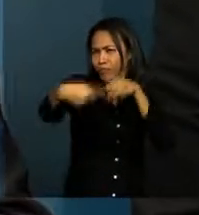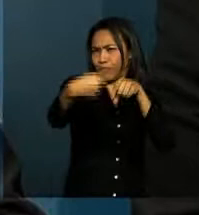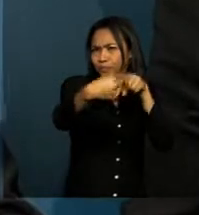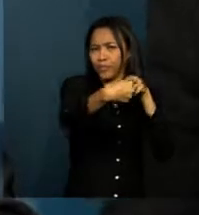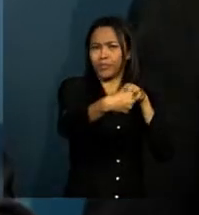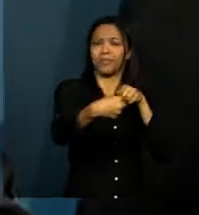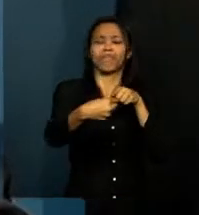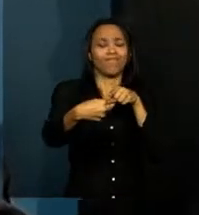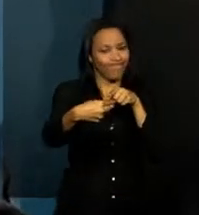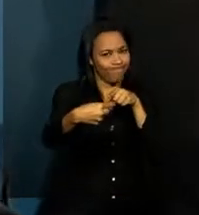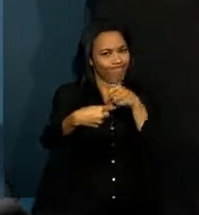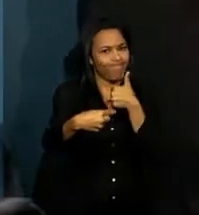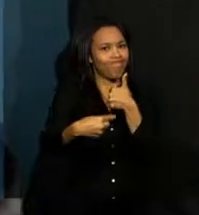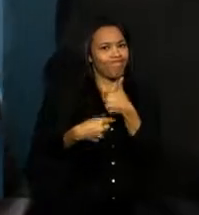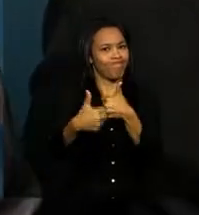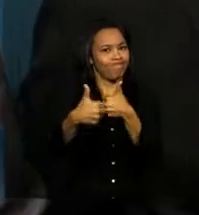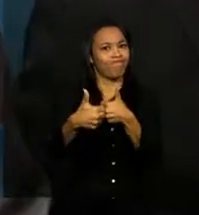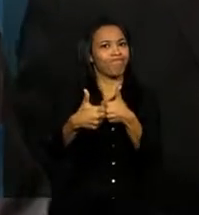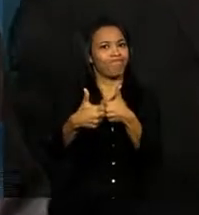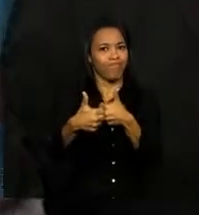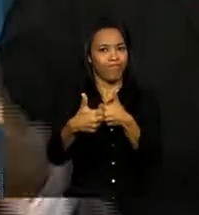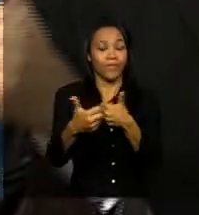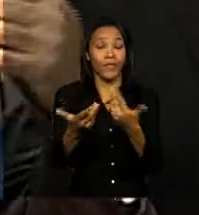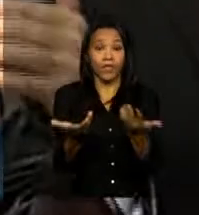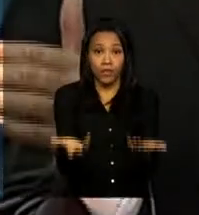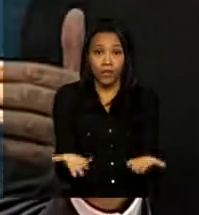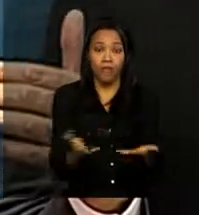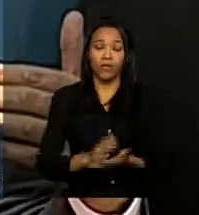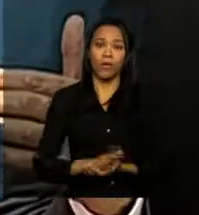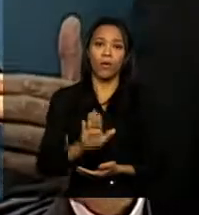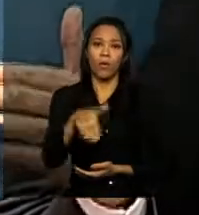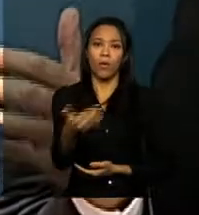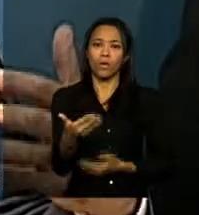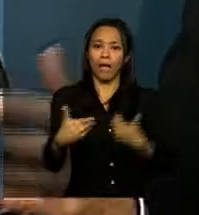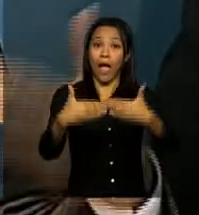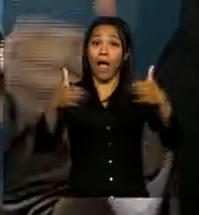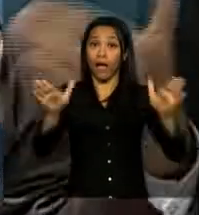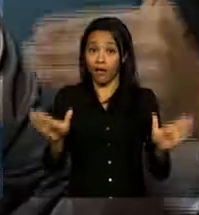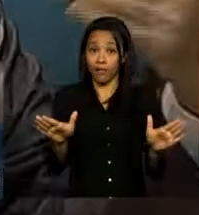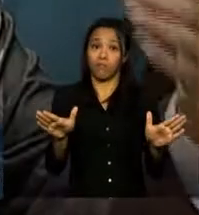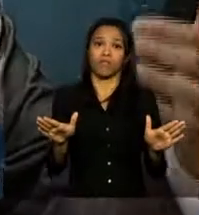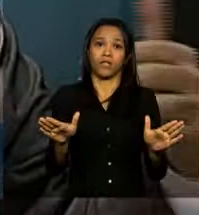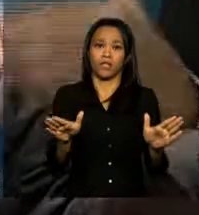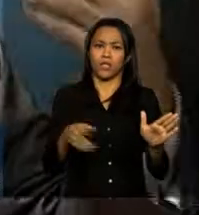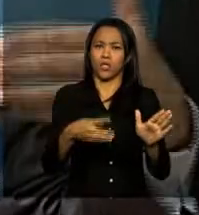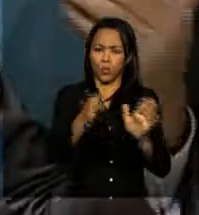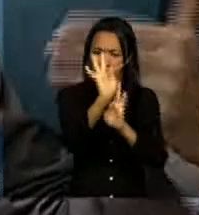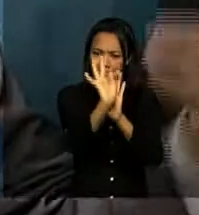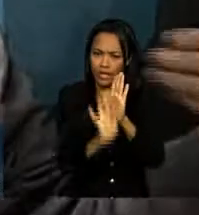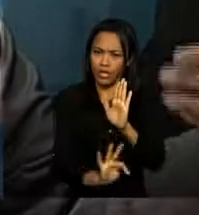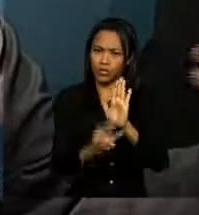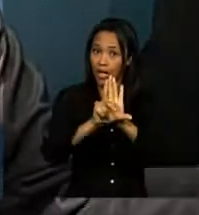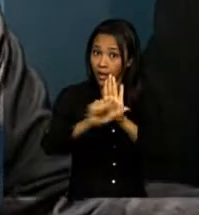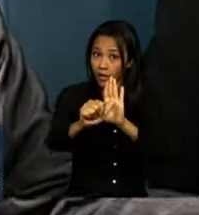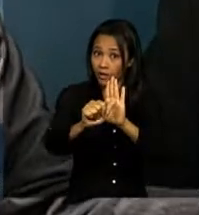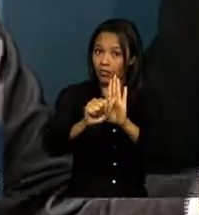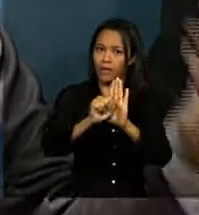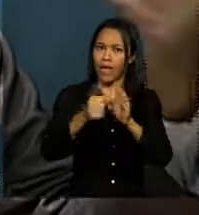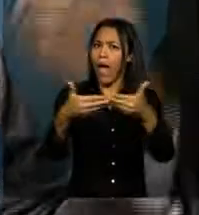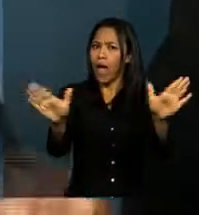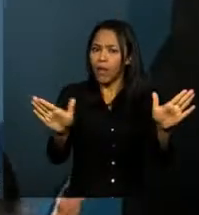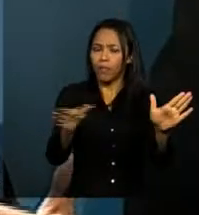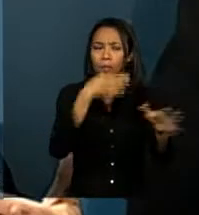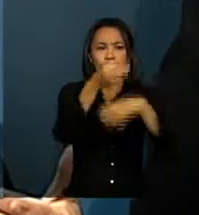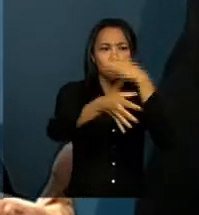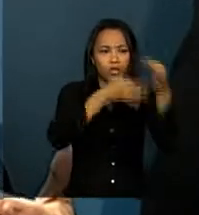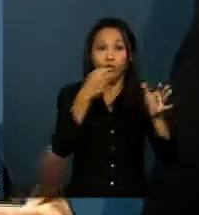às pessoas da sociedade civil. Então, quando você tem uma dimensão de construção de um texto democraticamente, como